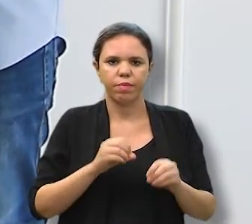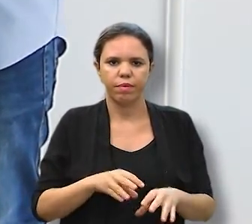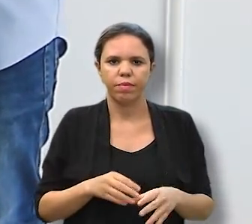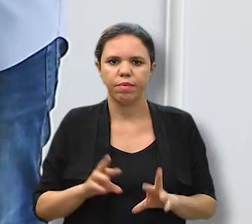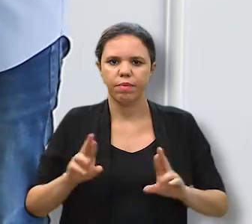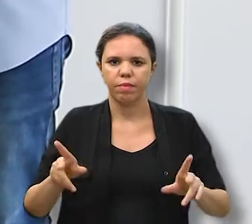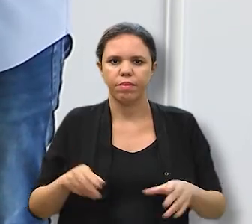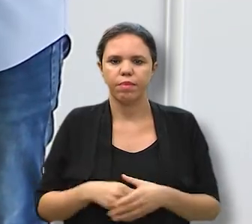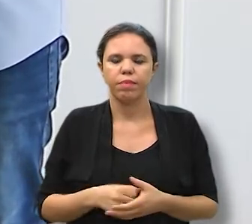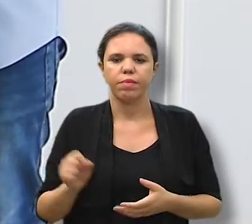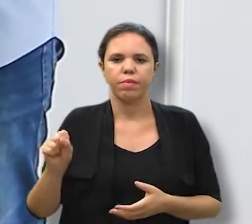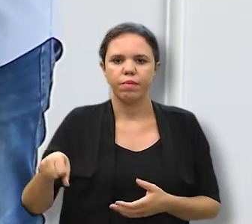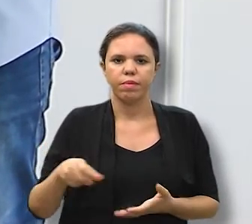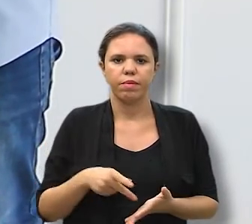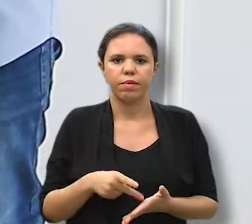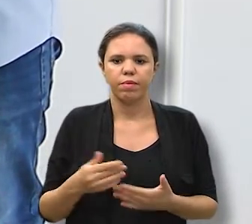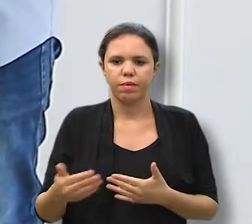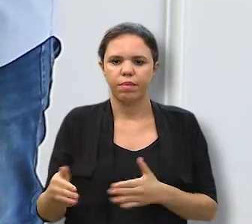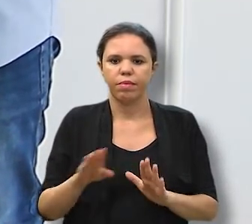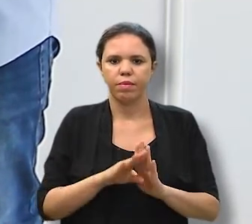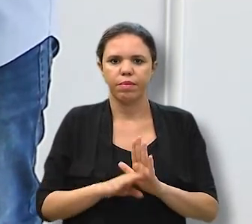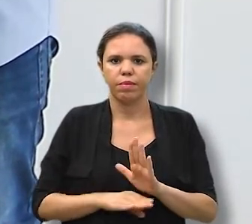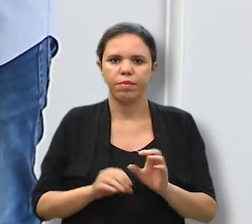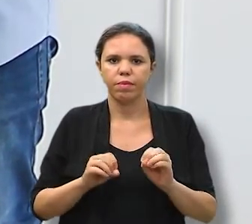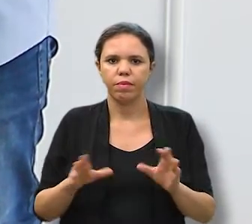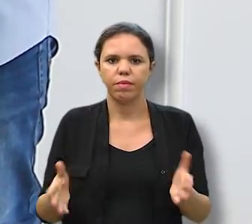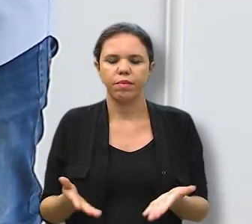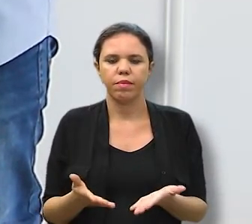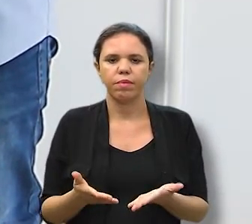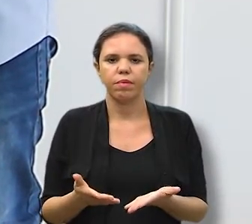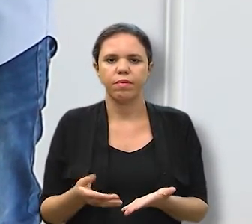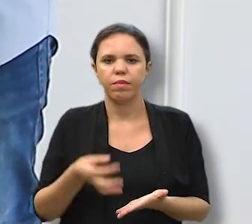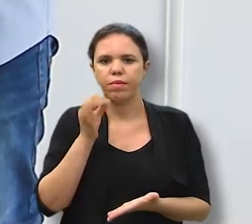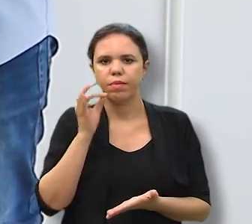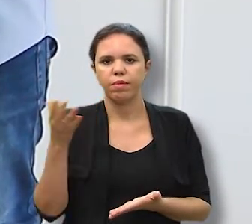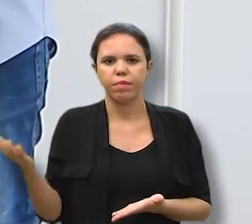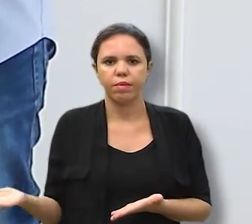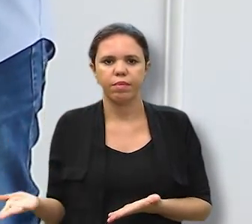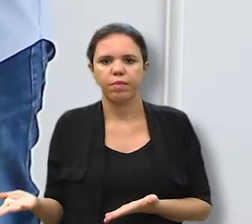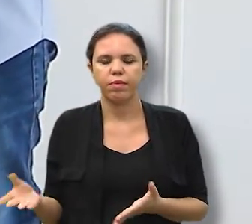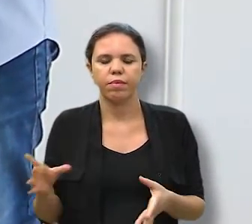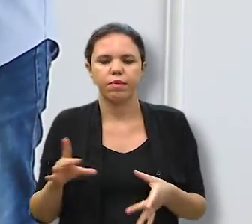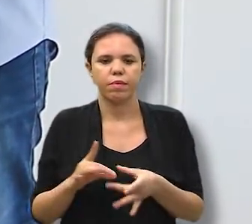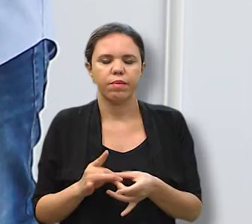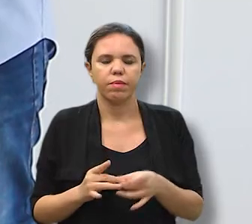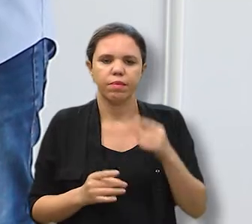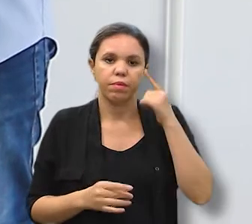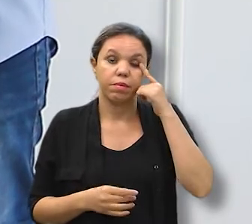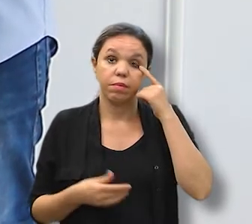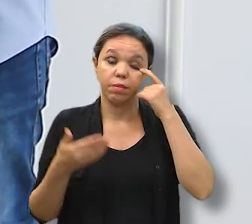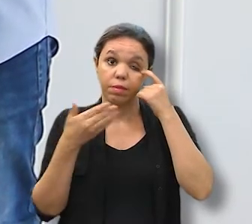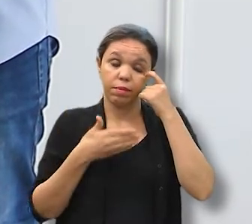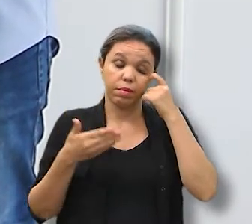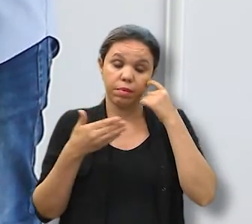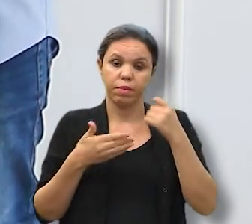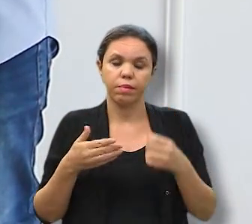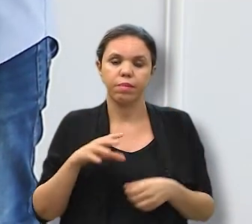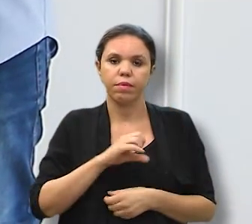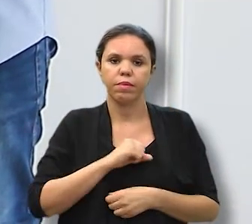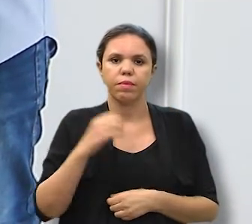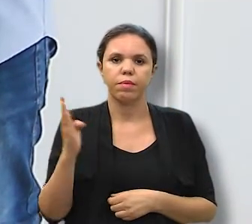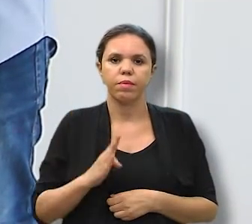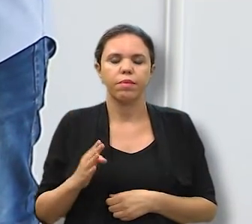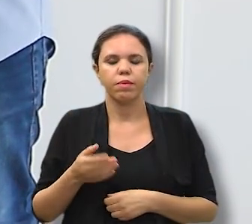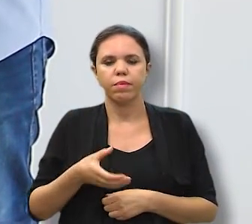pudim diferente? Isso. No próximo programa a gente vai trazer o pudim de café, né? Vai unir o doce mais amado do Brasil